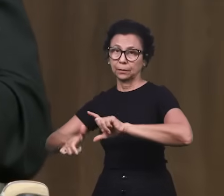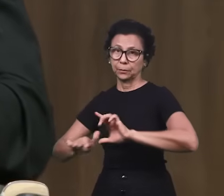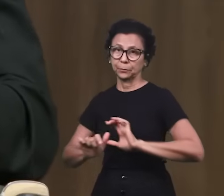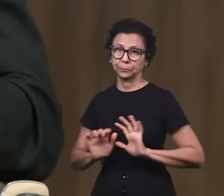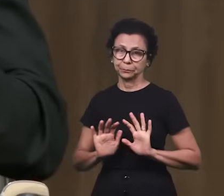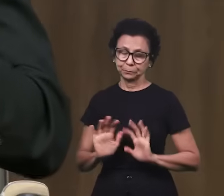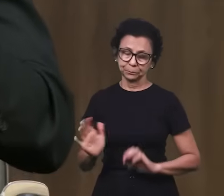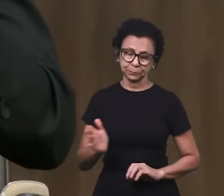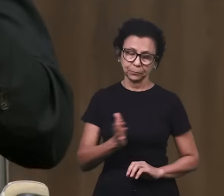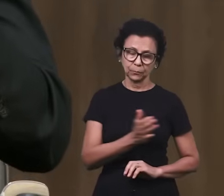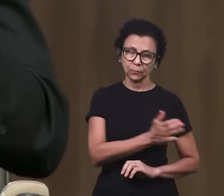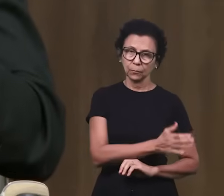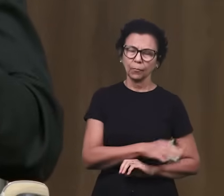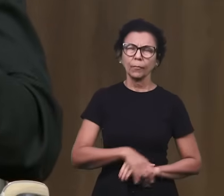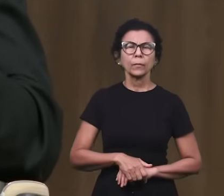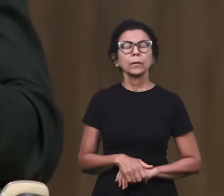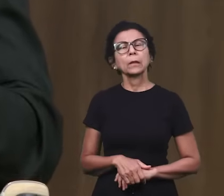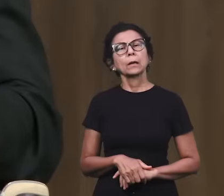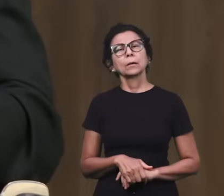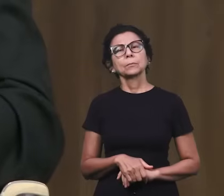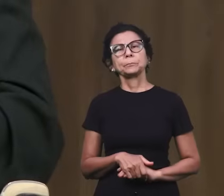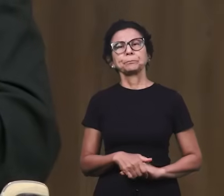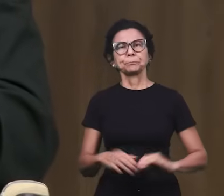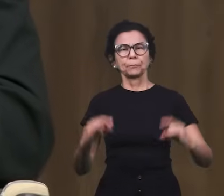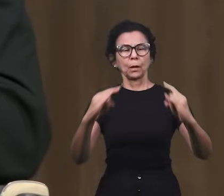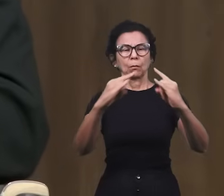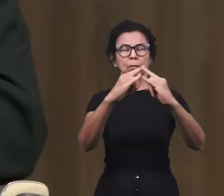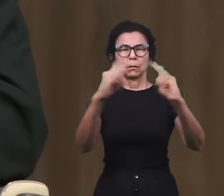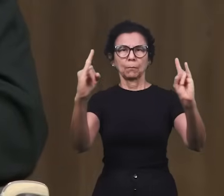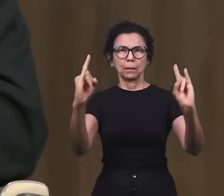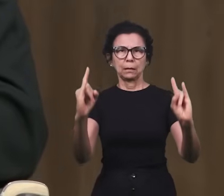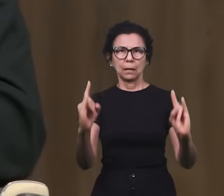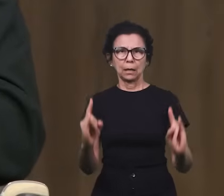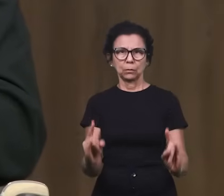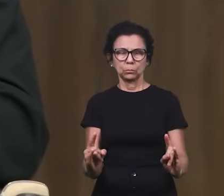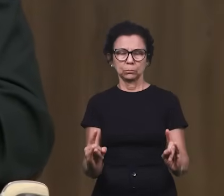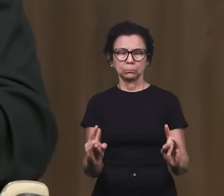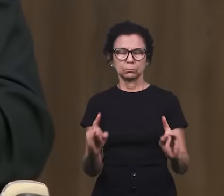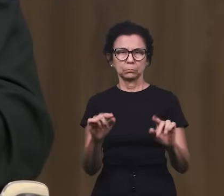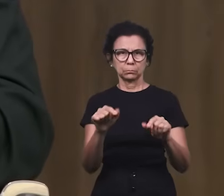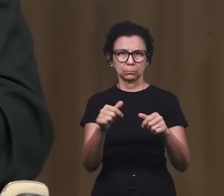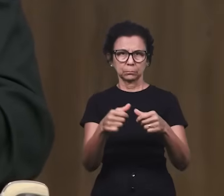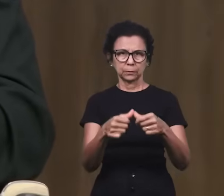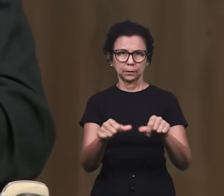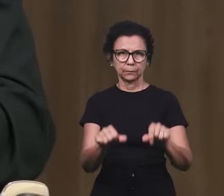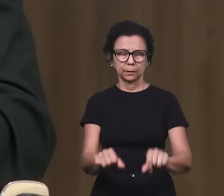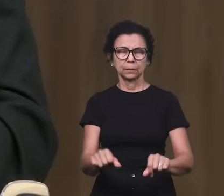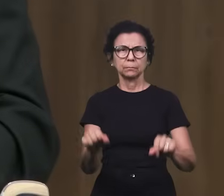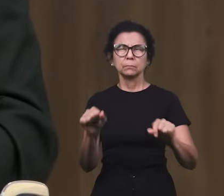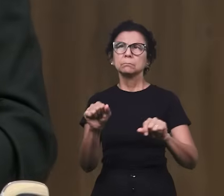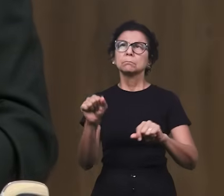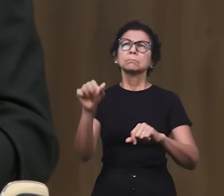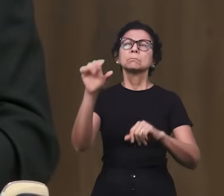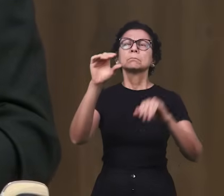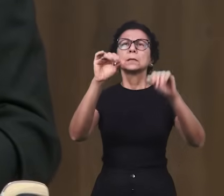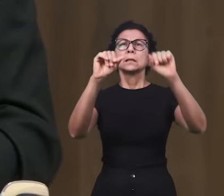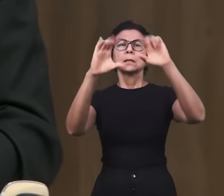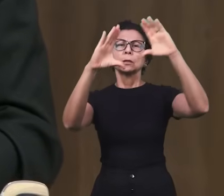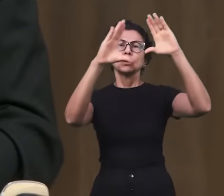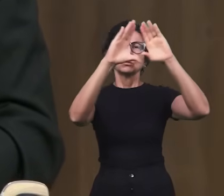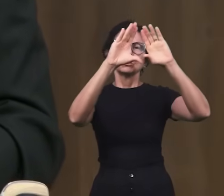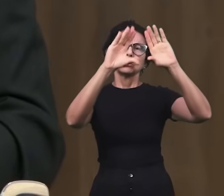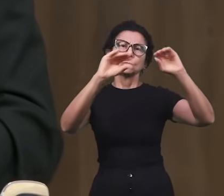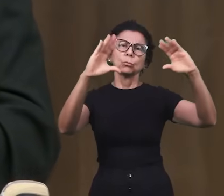quando o tabernáculo estava parado, as tribos tinham uma formação, tinham uma ordem. Mas